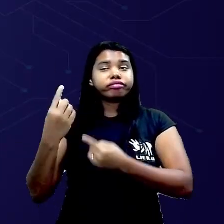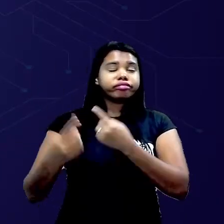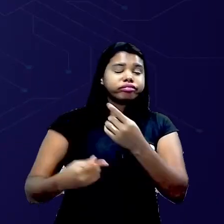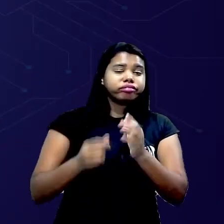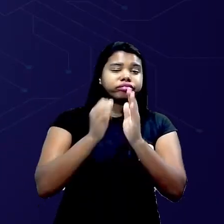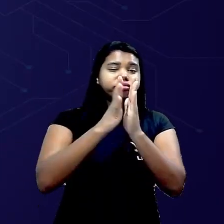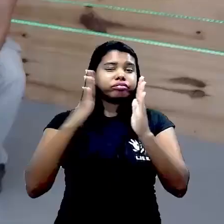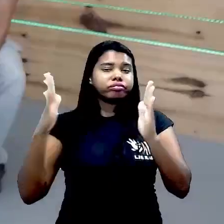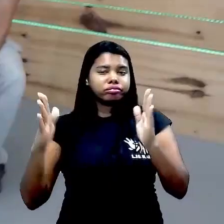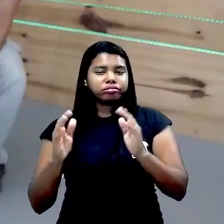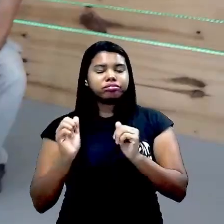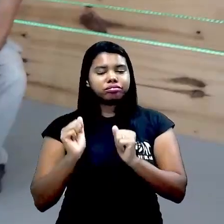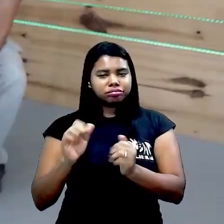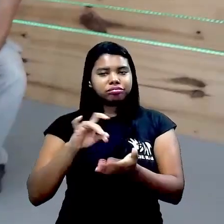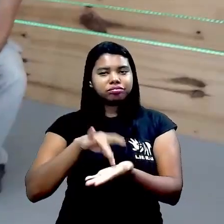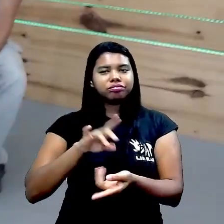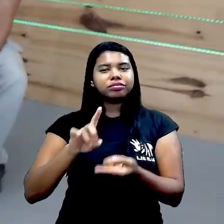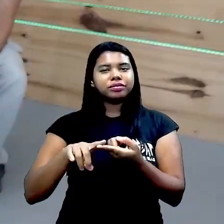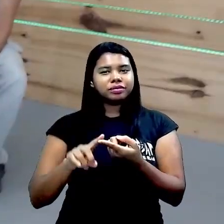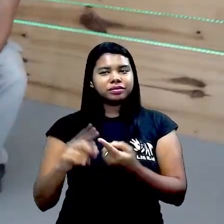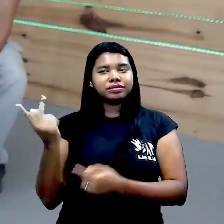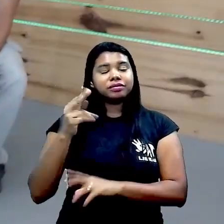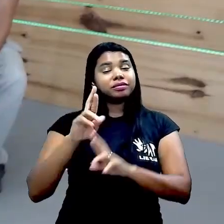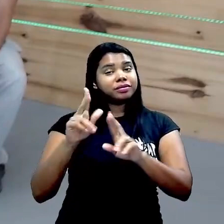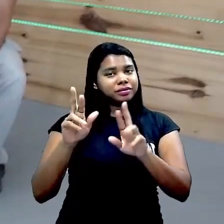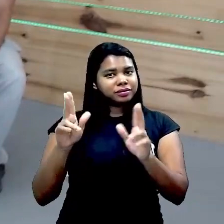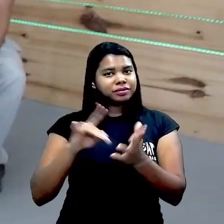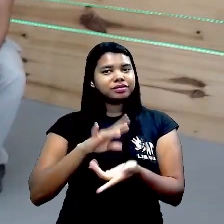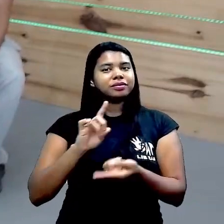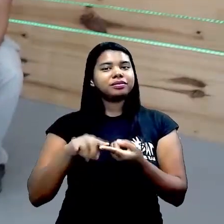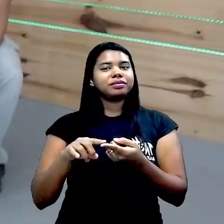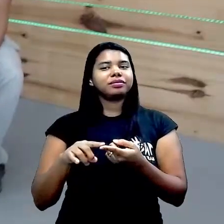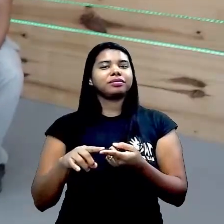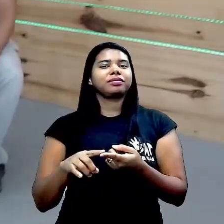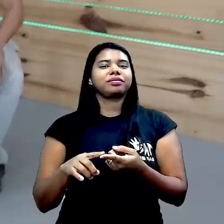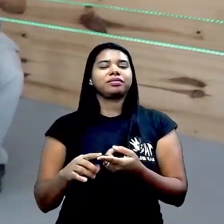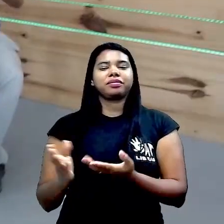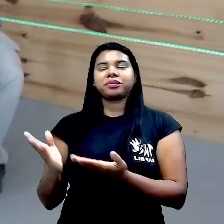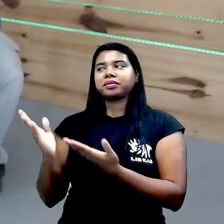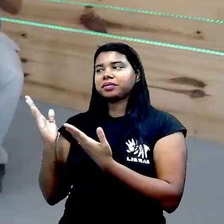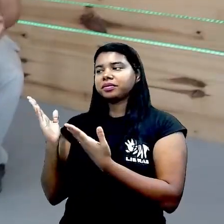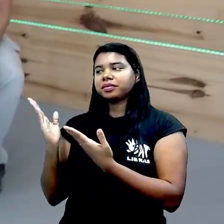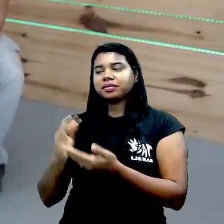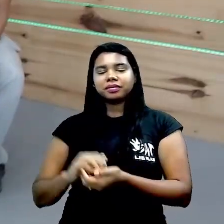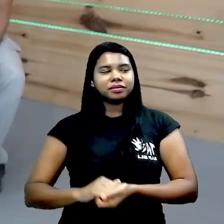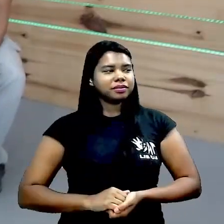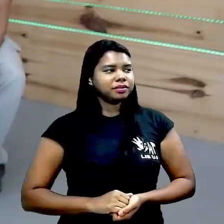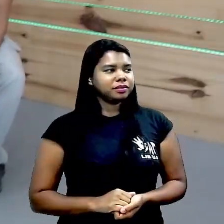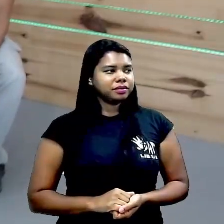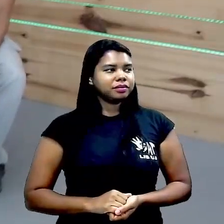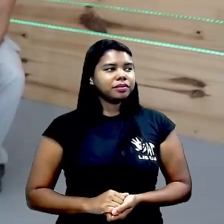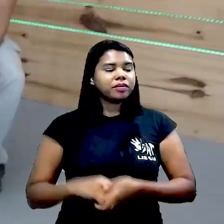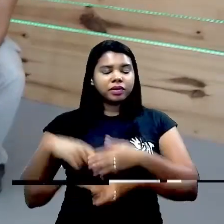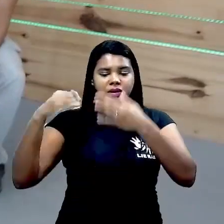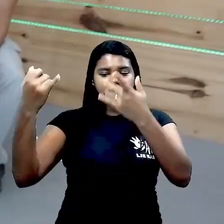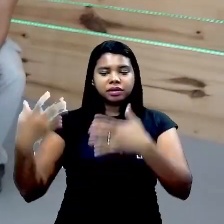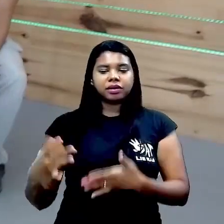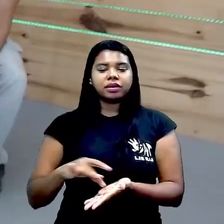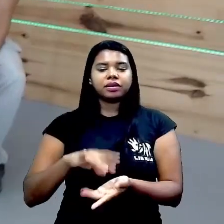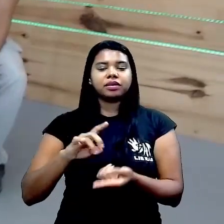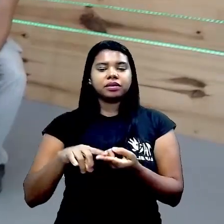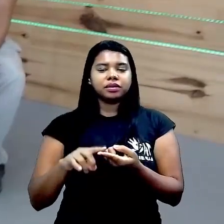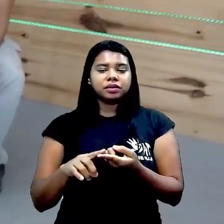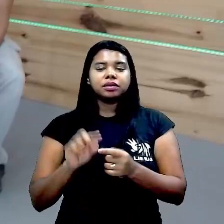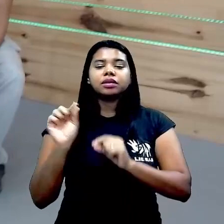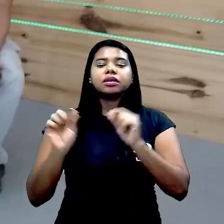biblioteca. Exato, inclusive a definição dos dois é diferente. Se a gente pegar aqui o gatilho do Bootstrap, definindo ele como framework,